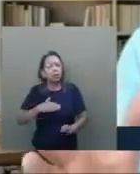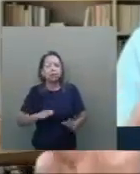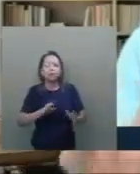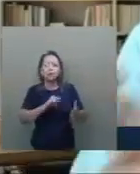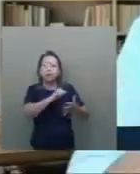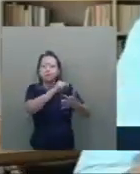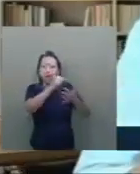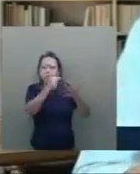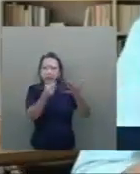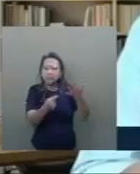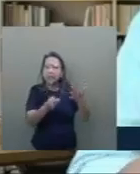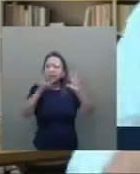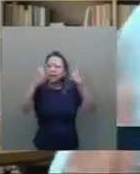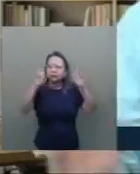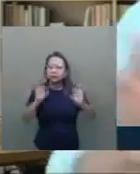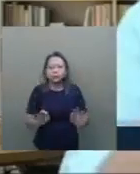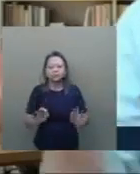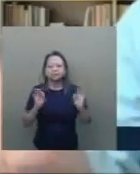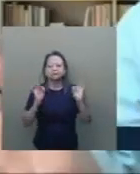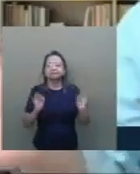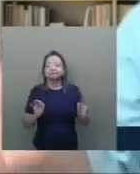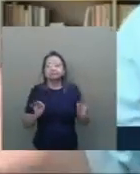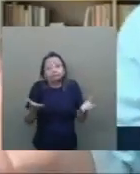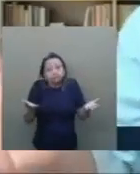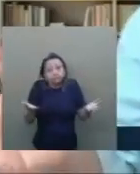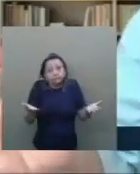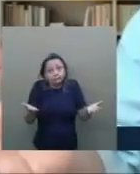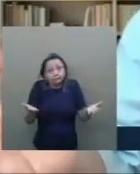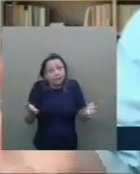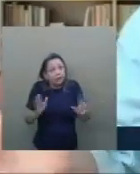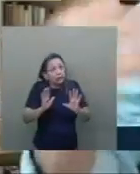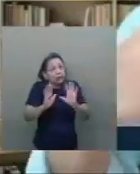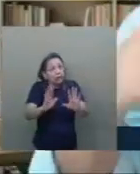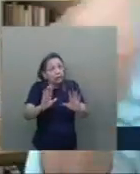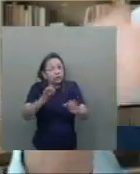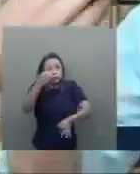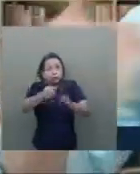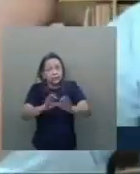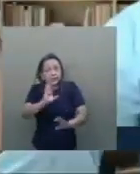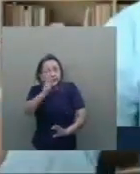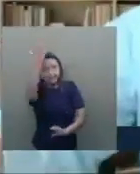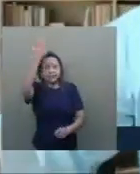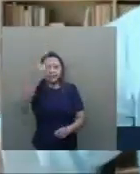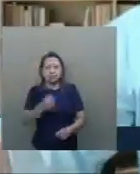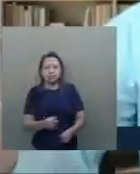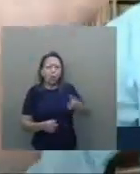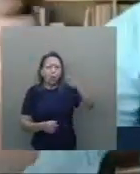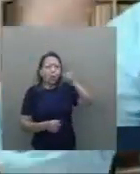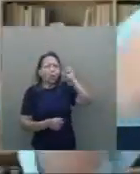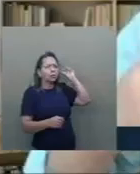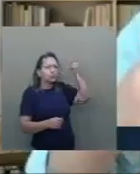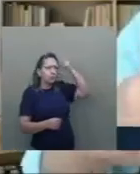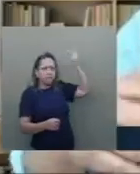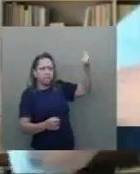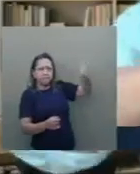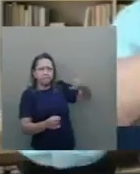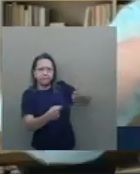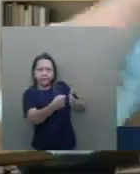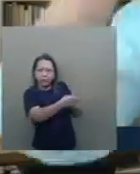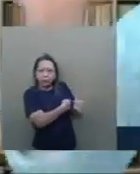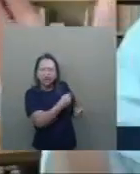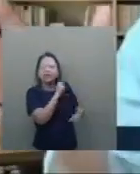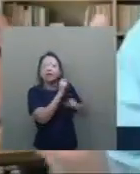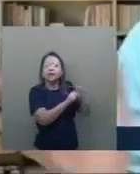assuntos. Ora, tem ação que a justiça decide. Quando perguntavam para mim em ações que